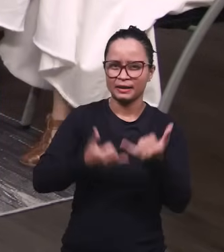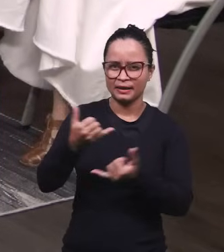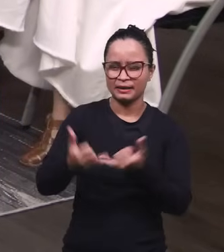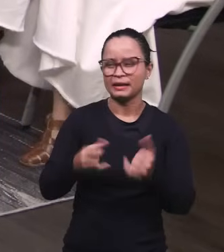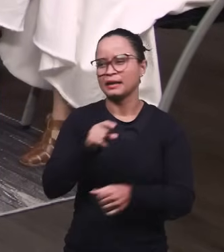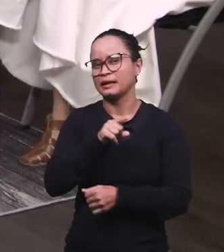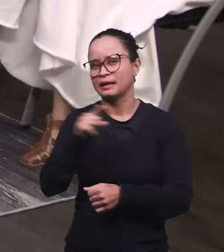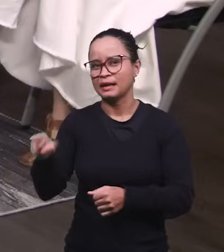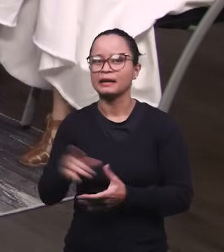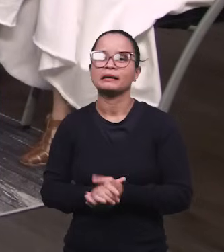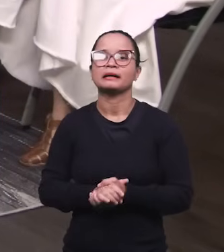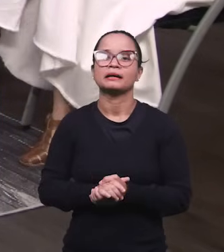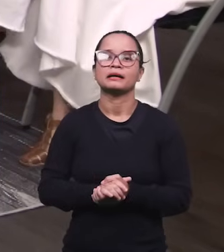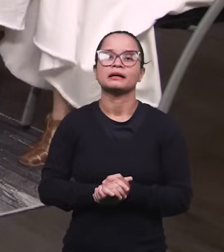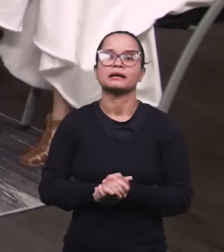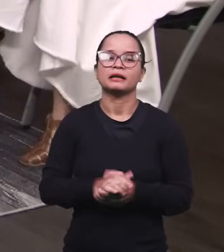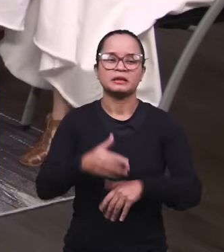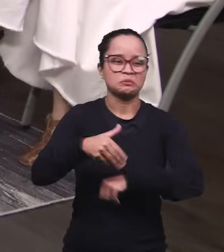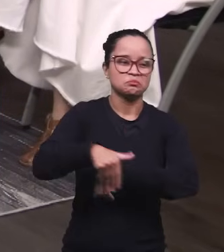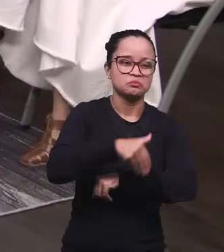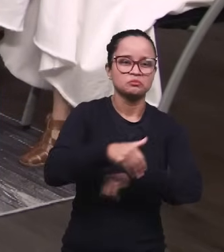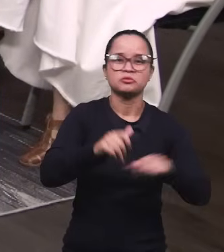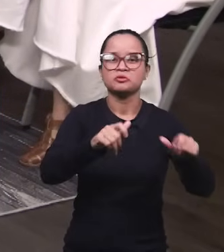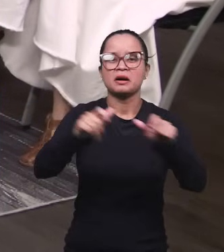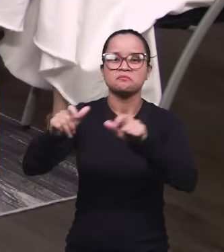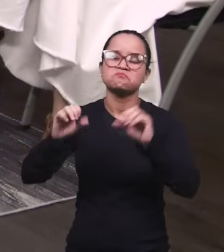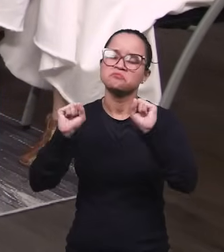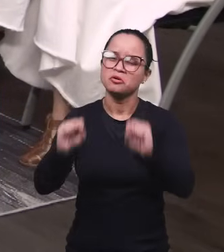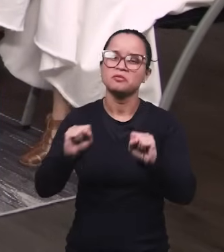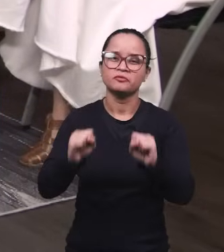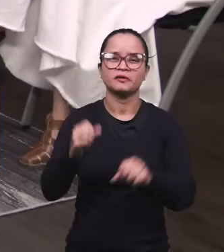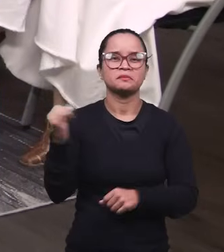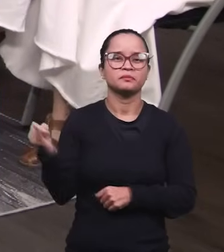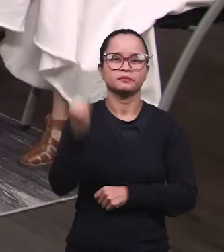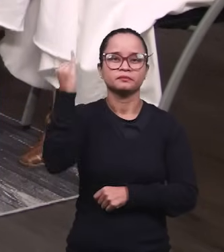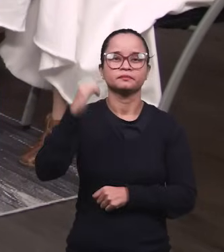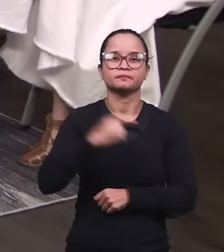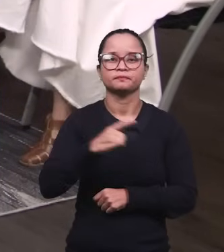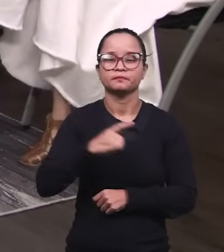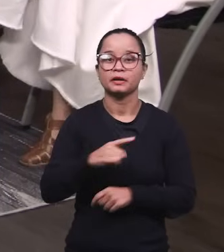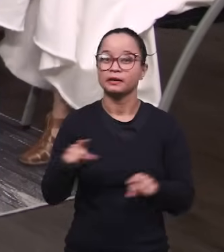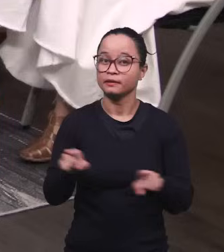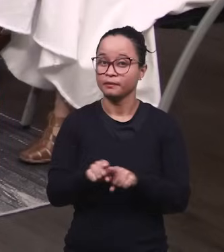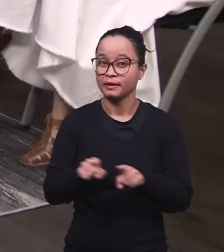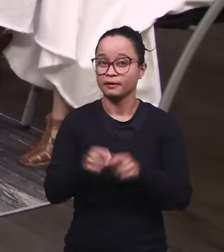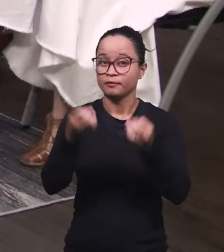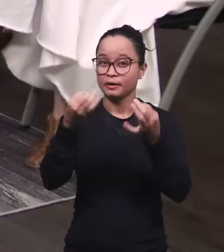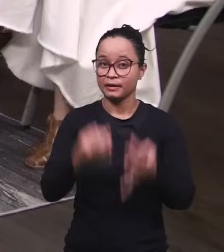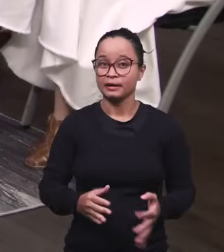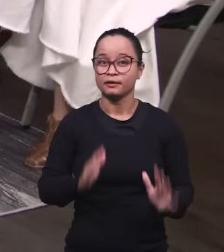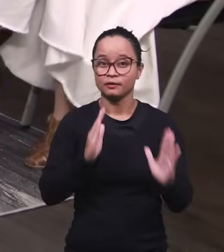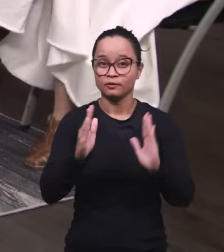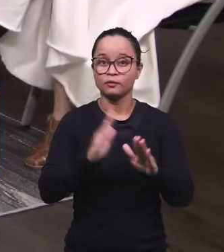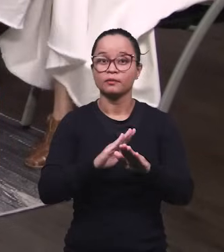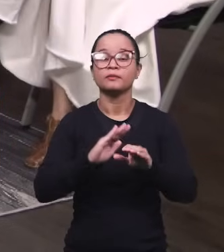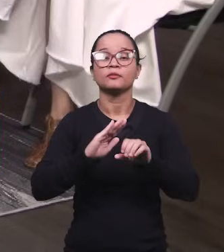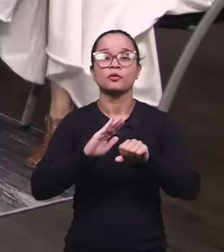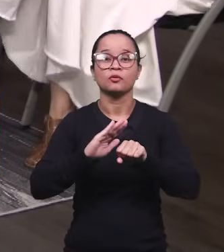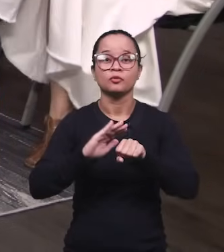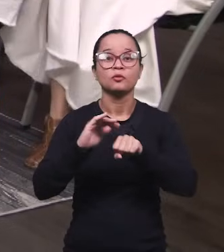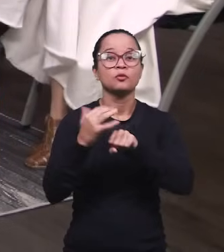brincar no parquinho, né? Isso é muito importante. Agora, vocês me falaram da época da pandemia, se eu notei,